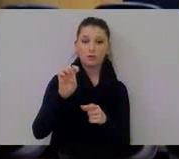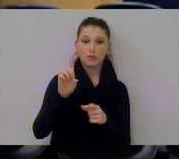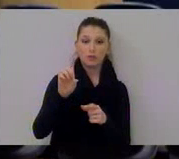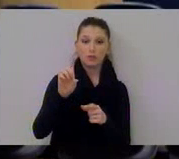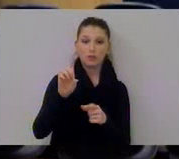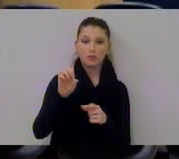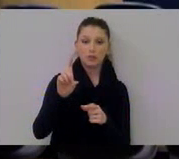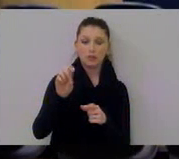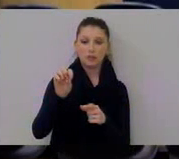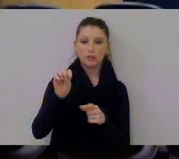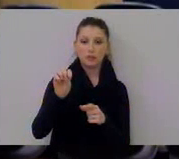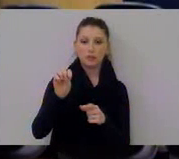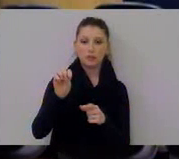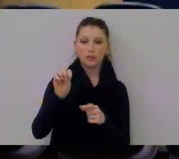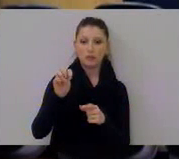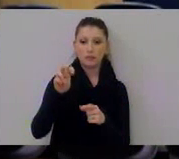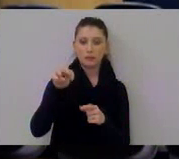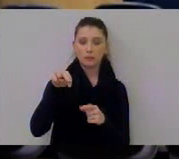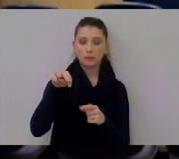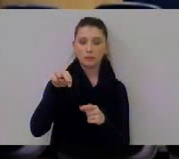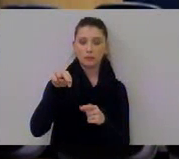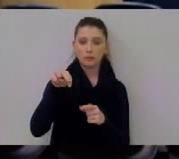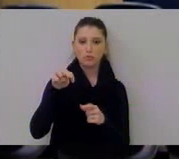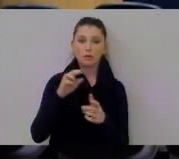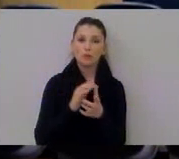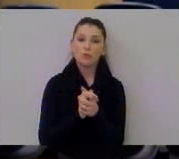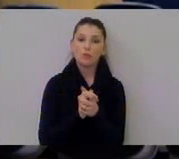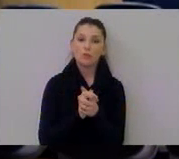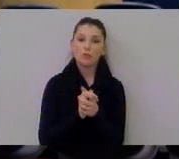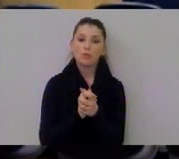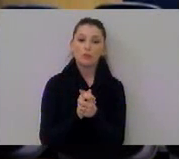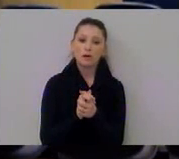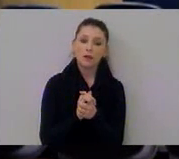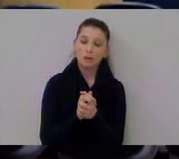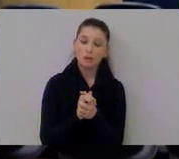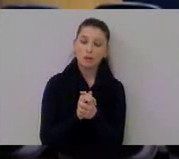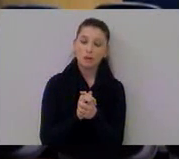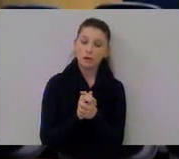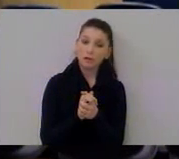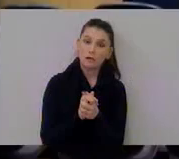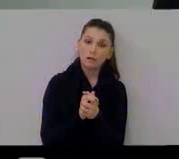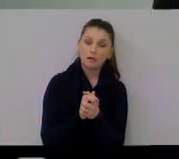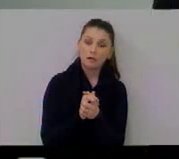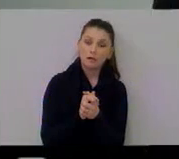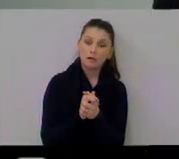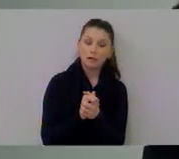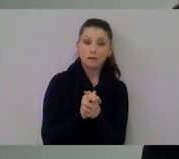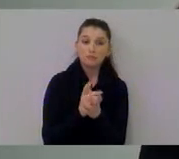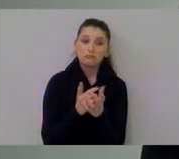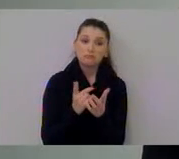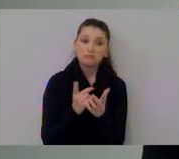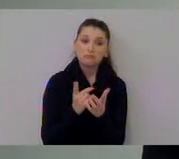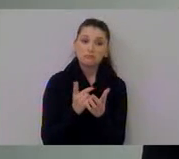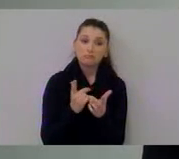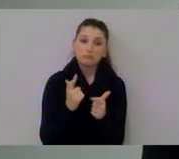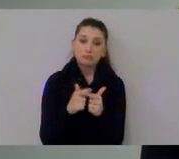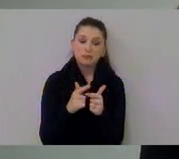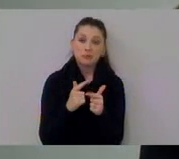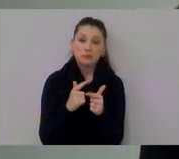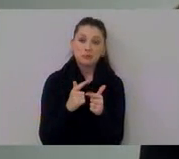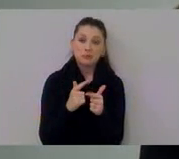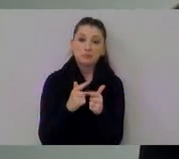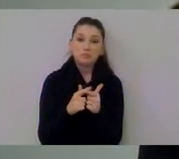E eu acho que essa questão é muito bem vista do ponto de vista do